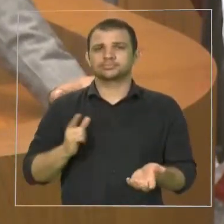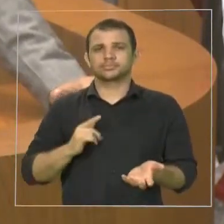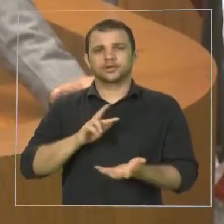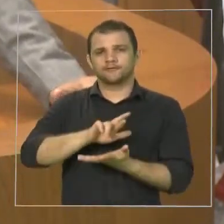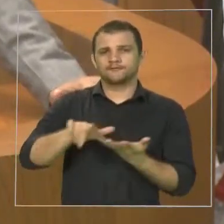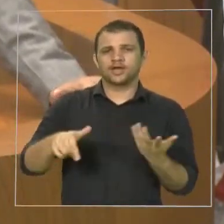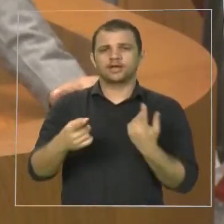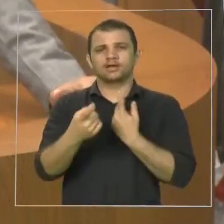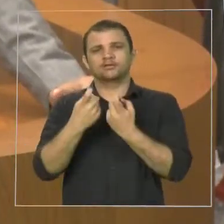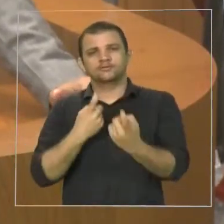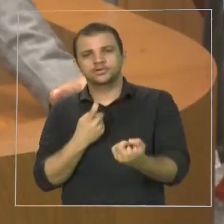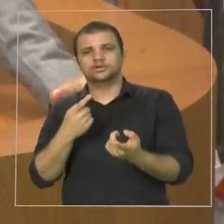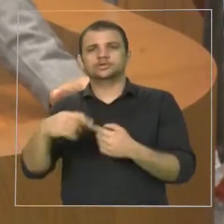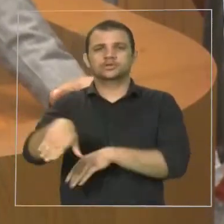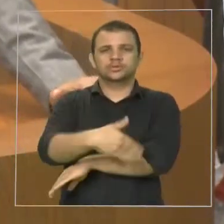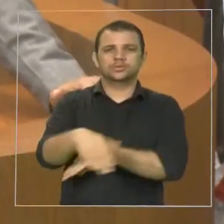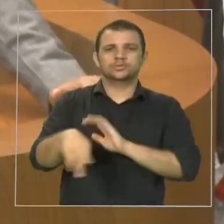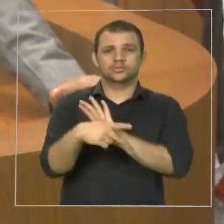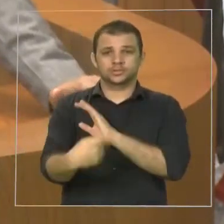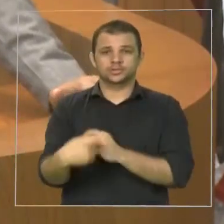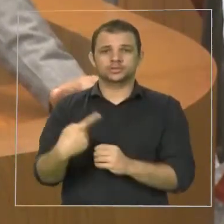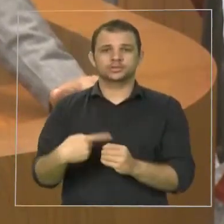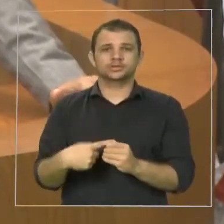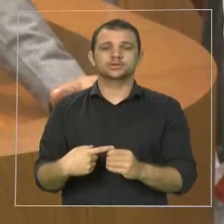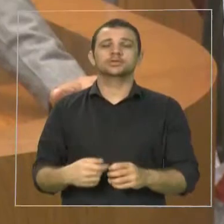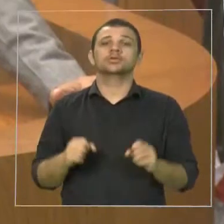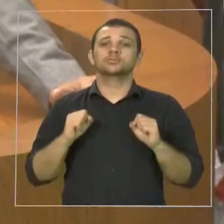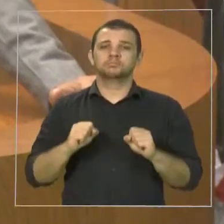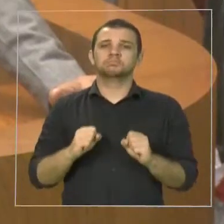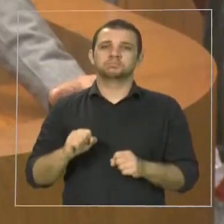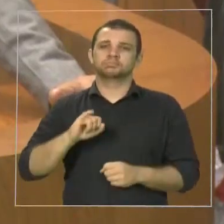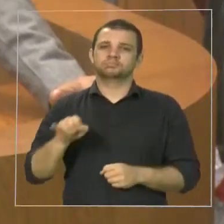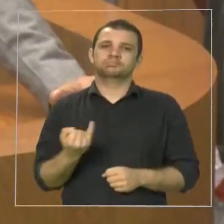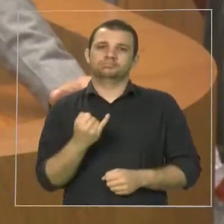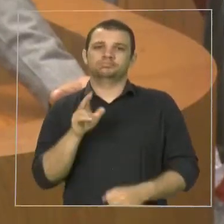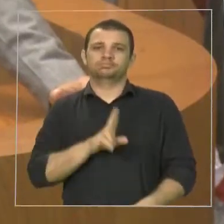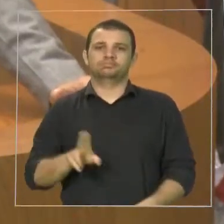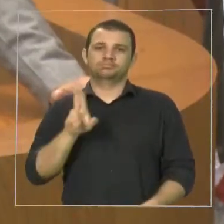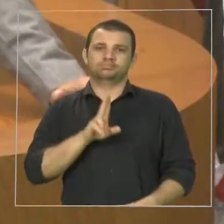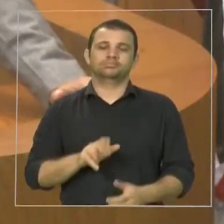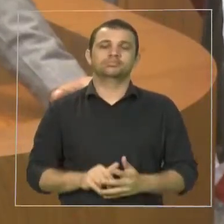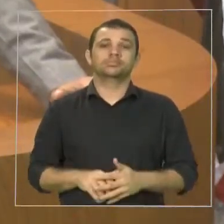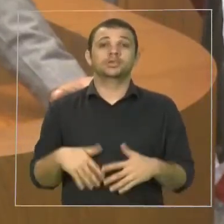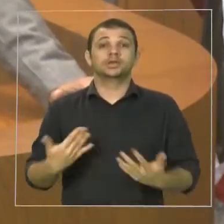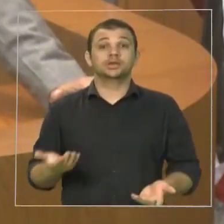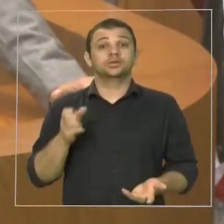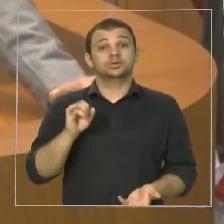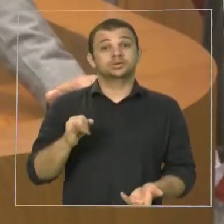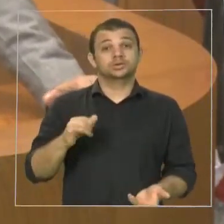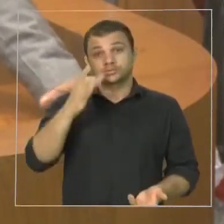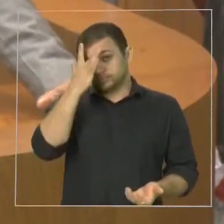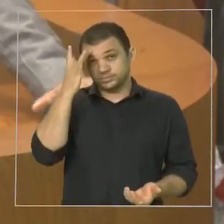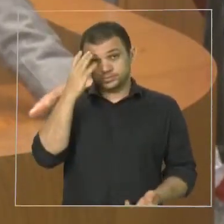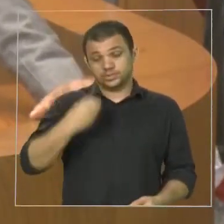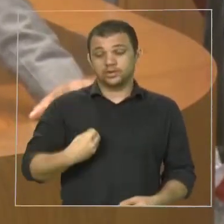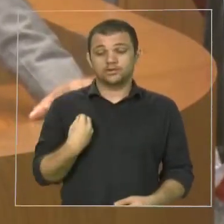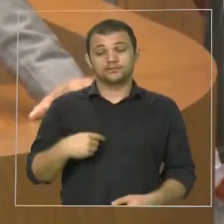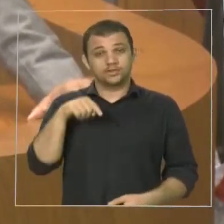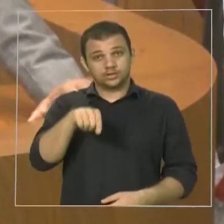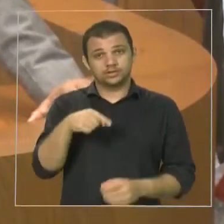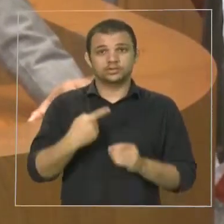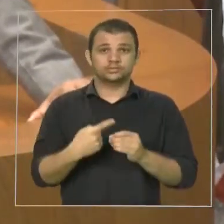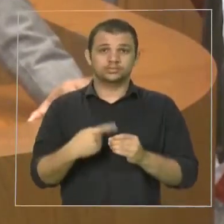várias avenidas e ruas da cidade de São Benedito possa utilizar adequadamente. Portanto, para quem mora em São Benedito, para quem vive em São